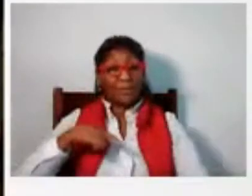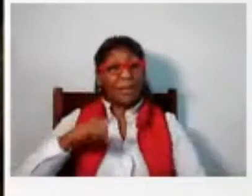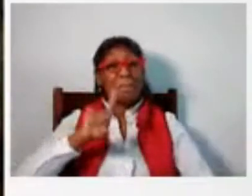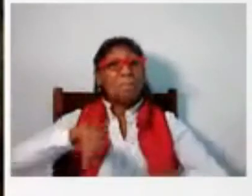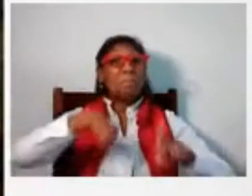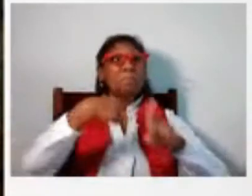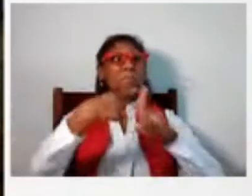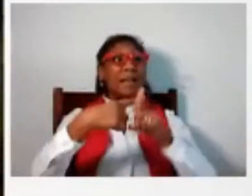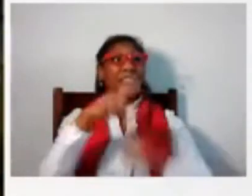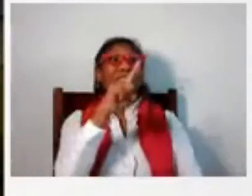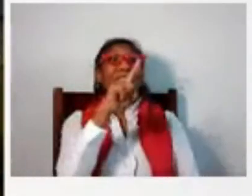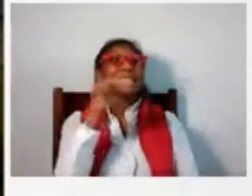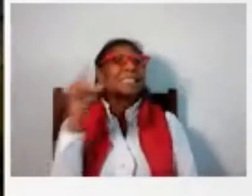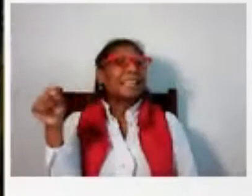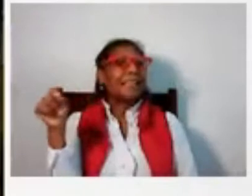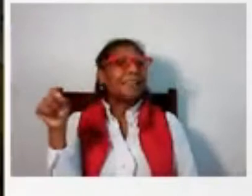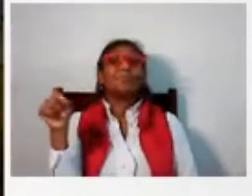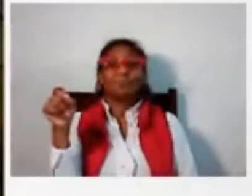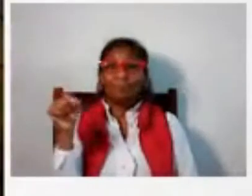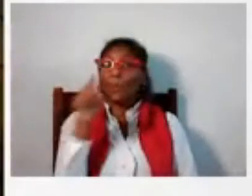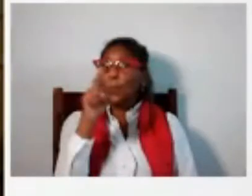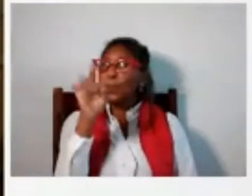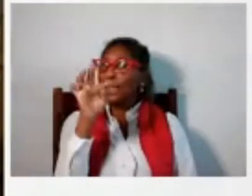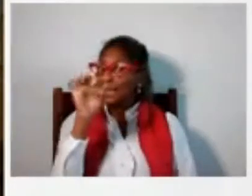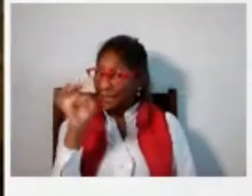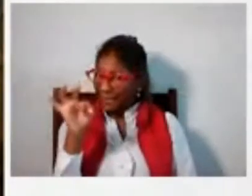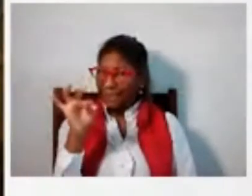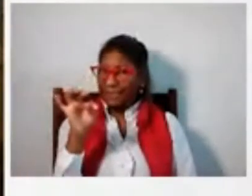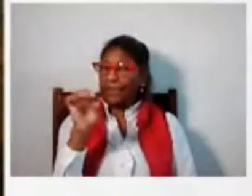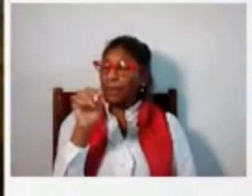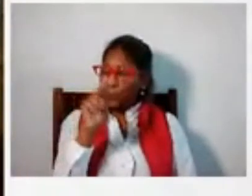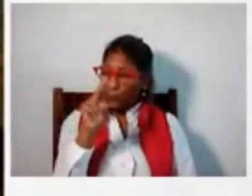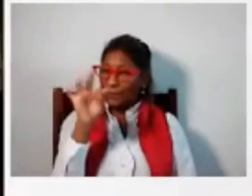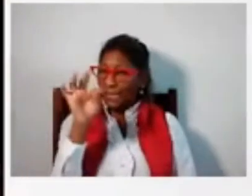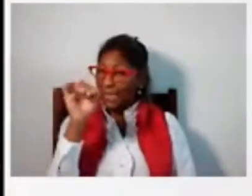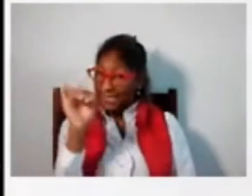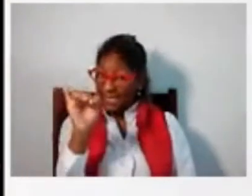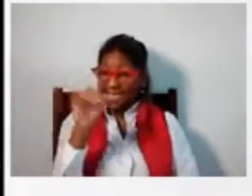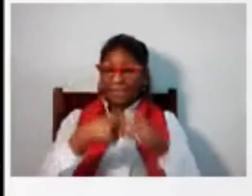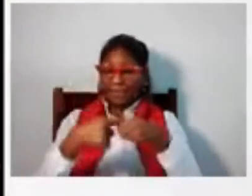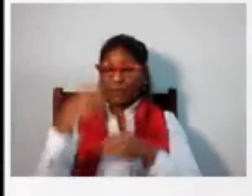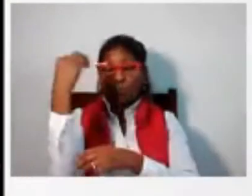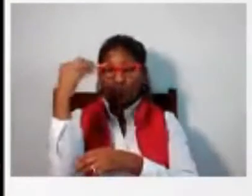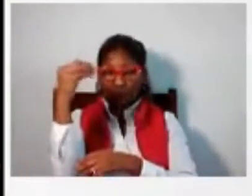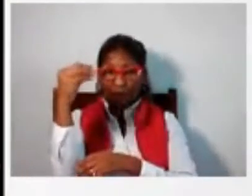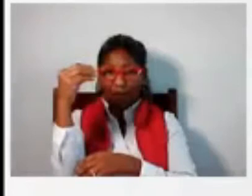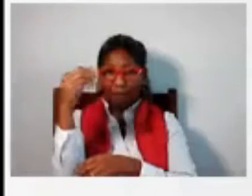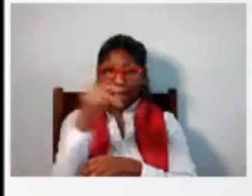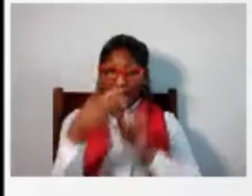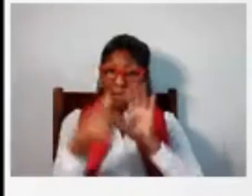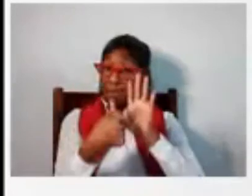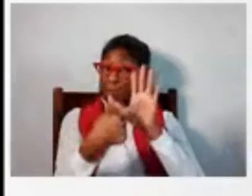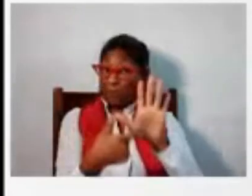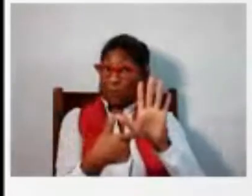casos confirmados em UTIs na região metropolitana de Porto Alegre. Aqui a gente vê bem isso, né?